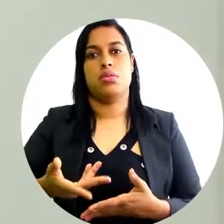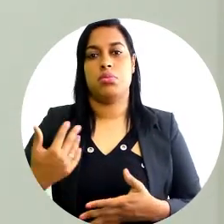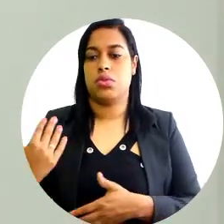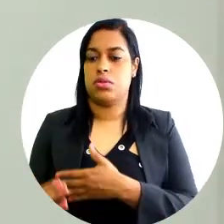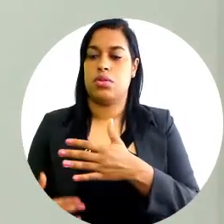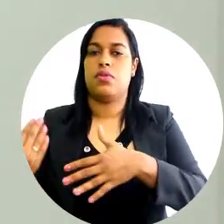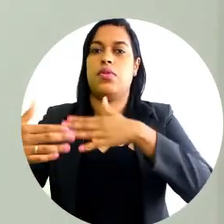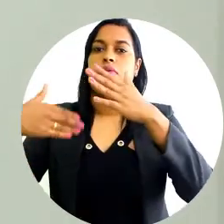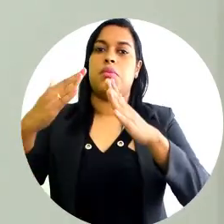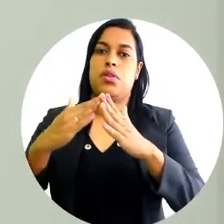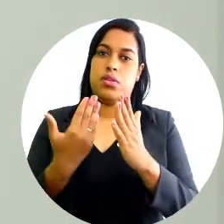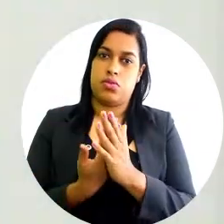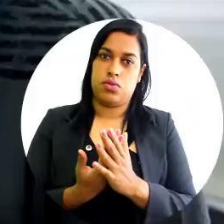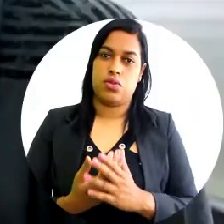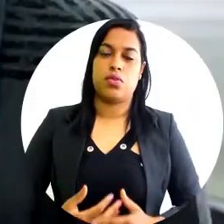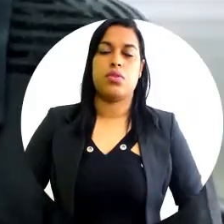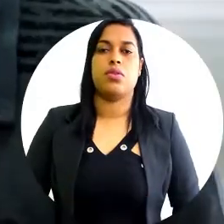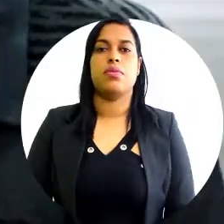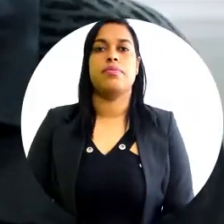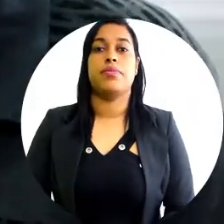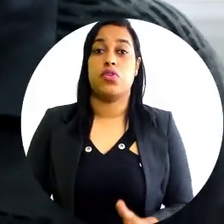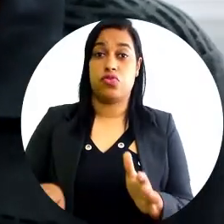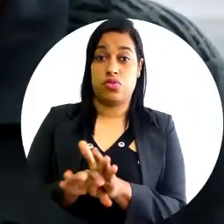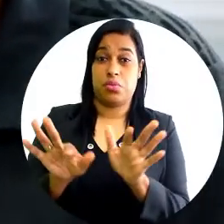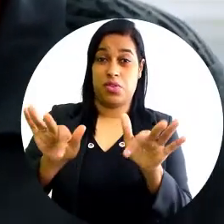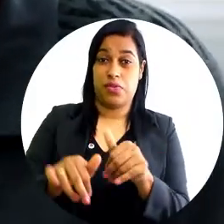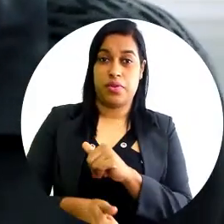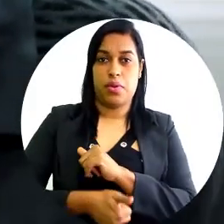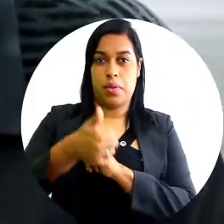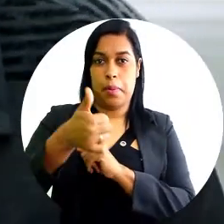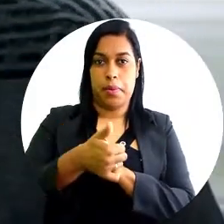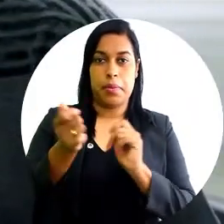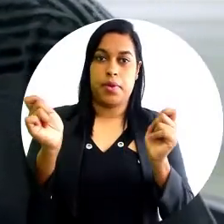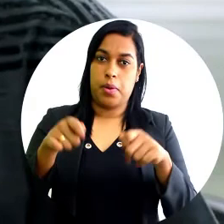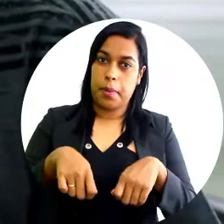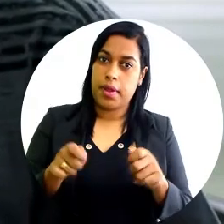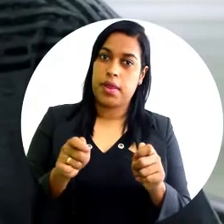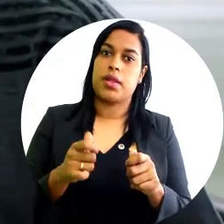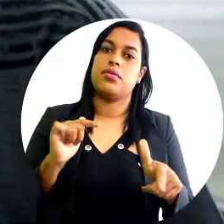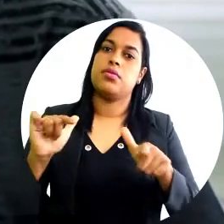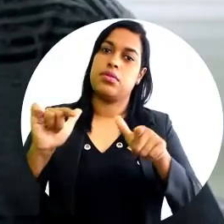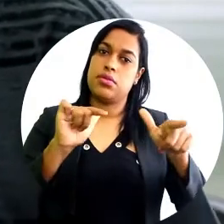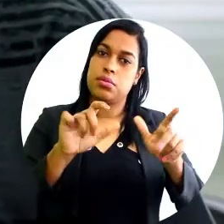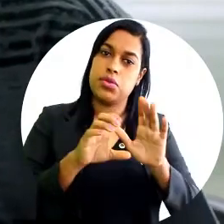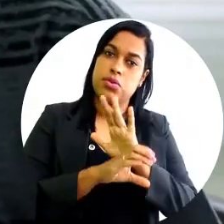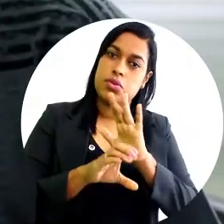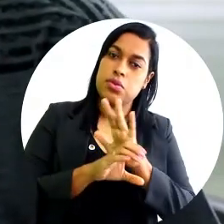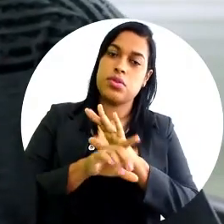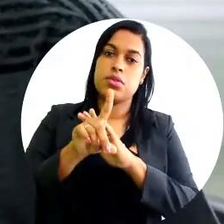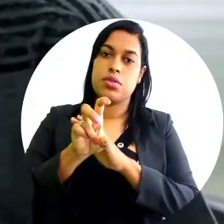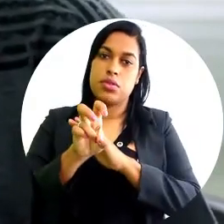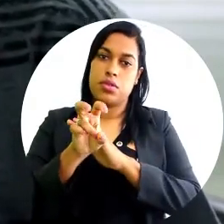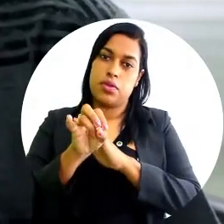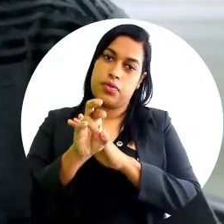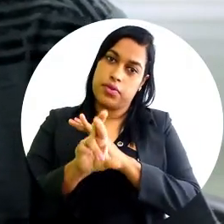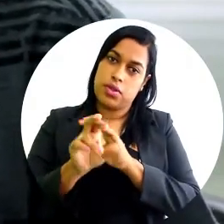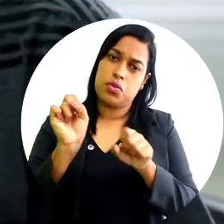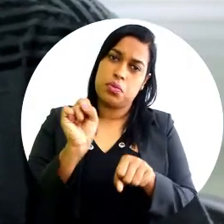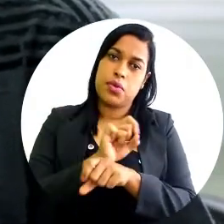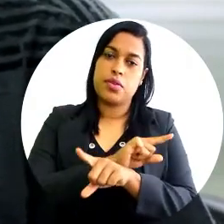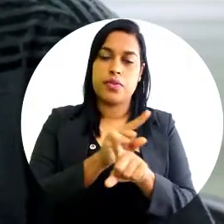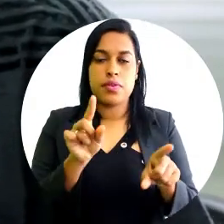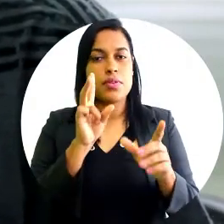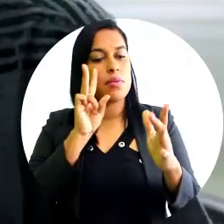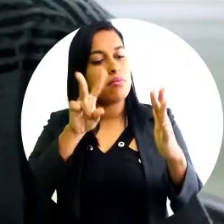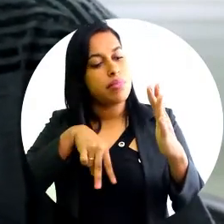para o desenvolvimento da escola. Chegamos ao fim da nossa primeira competência, onde trabalhamos o conceito de devir. Espero que